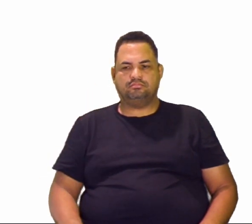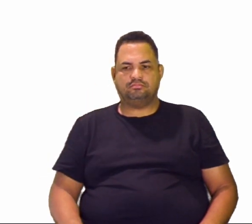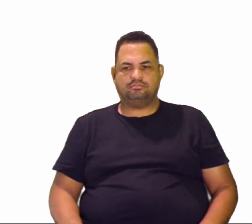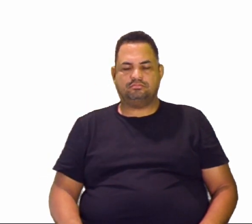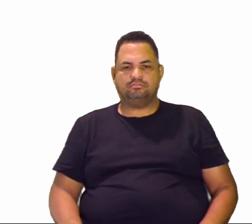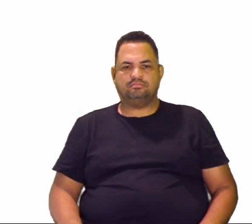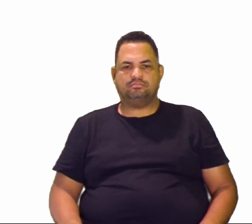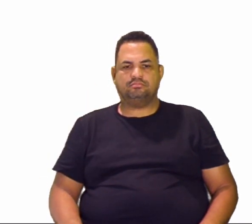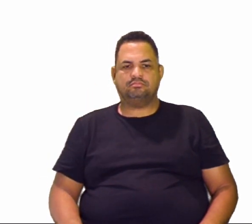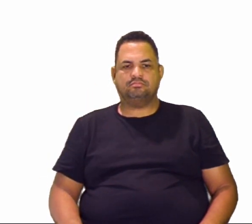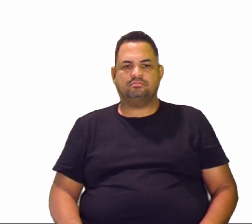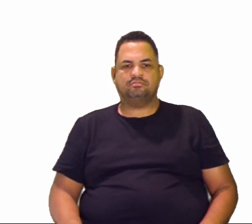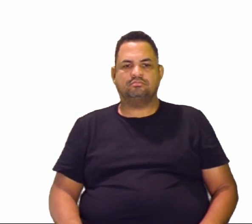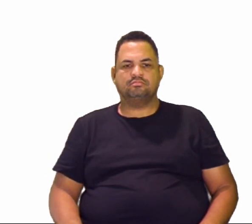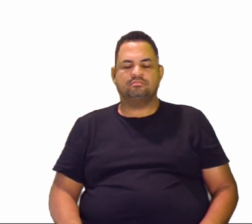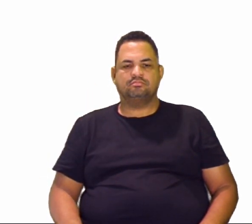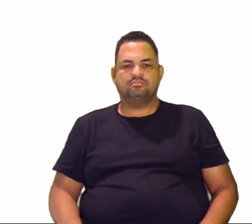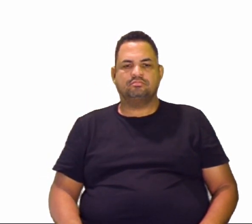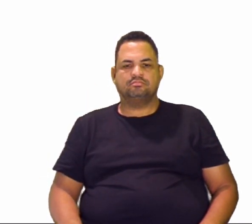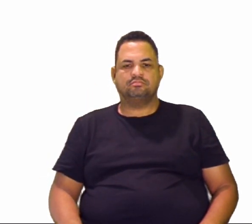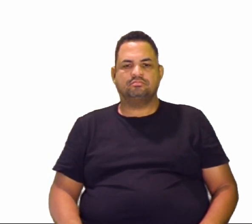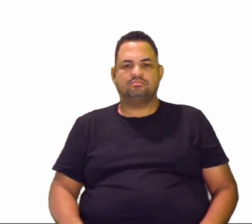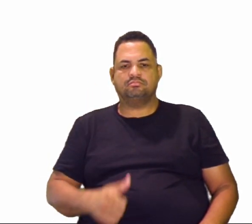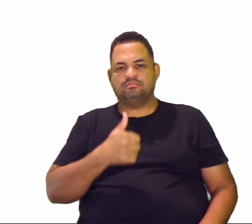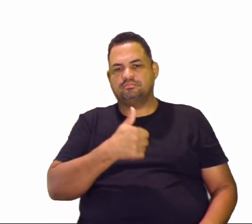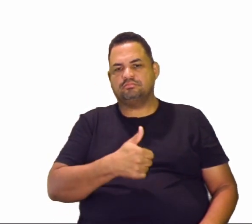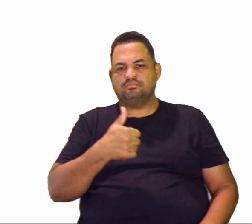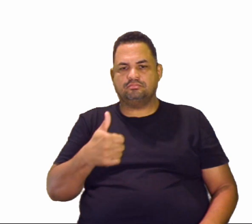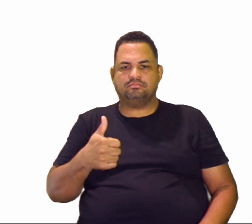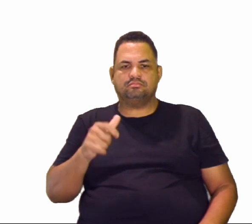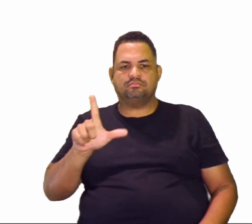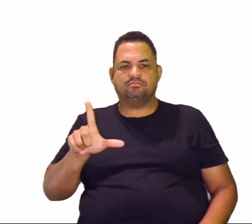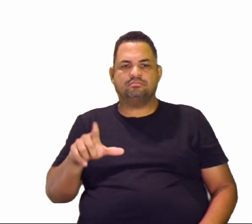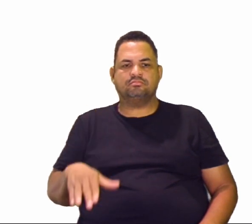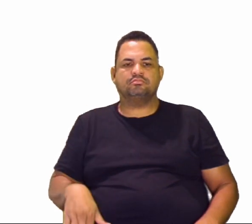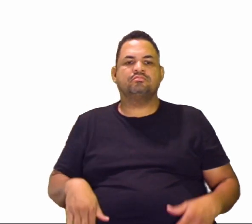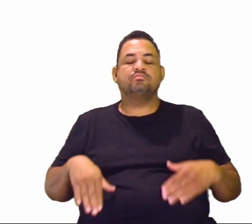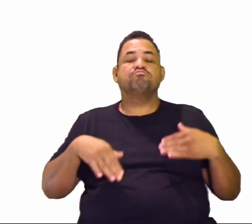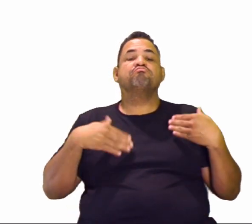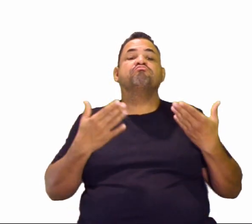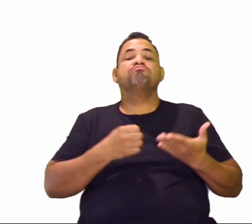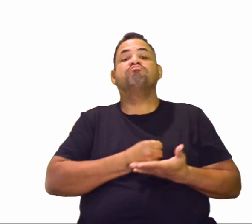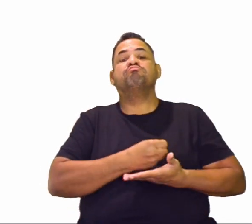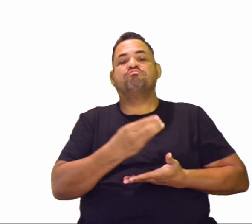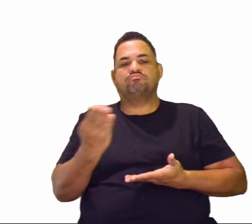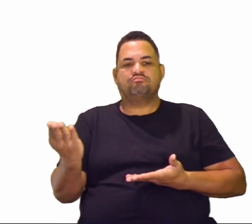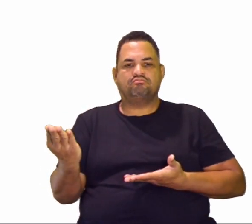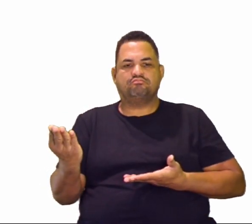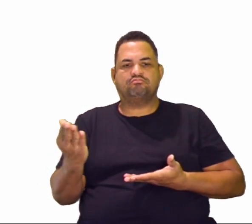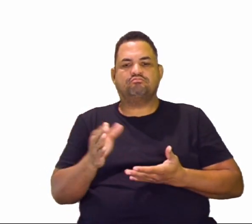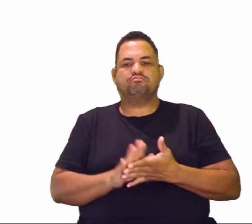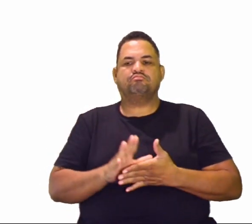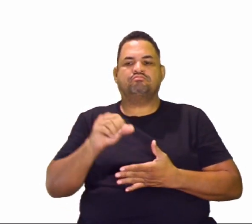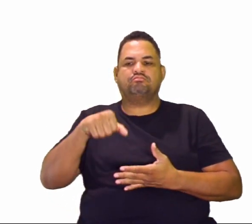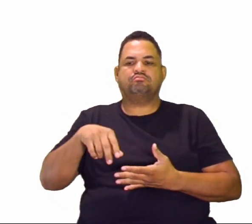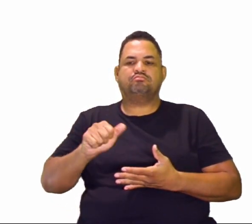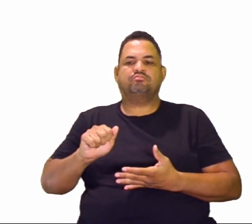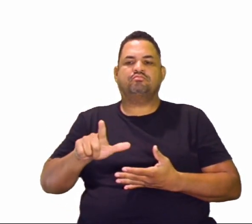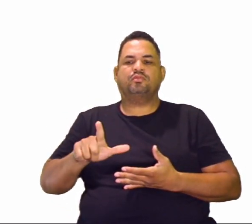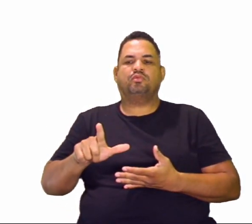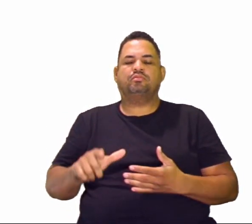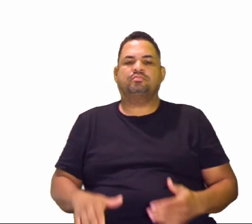22,4 litros. E em 112 litros vai envolver X